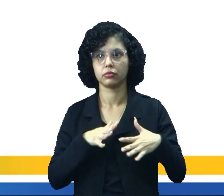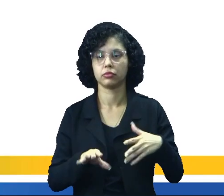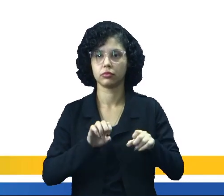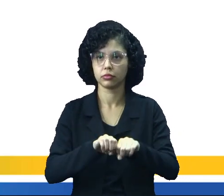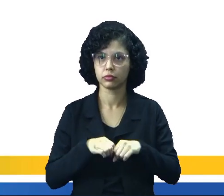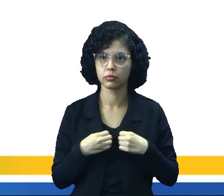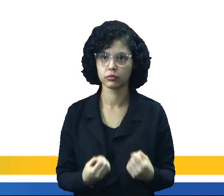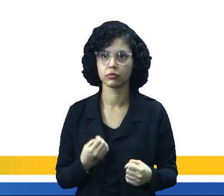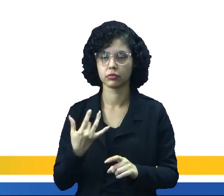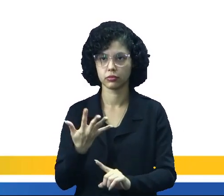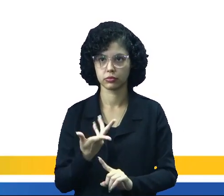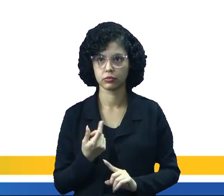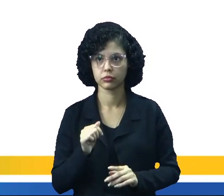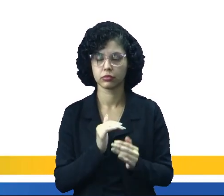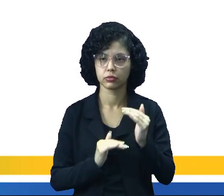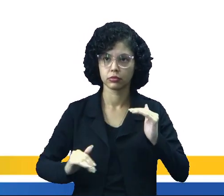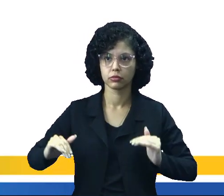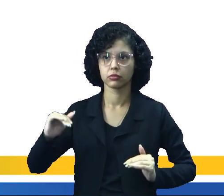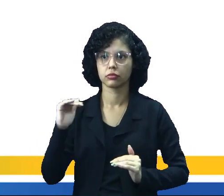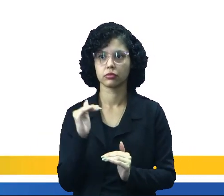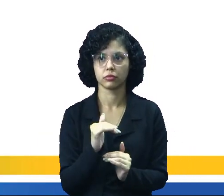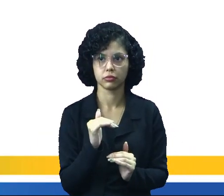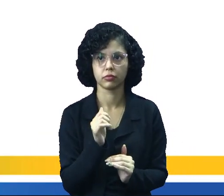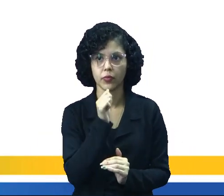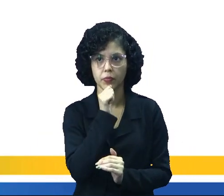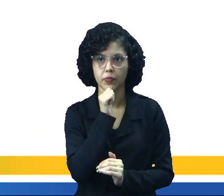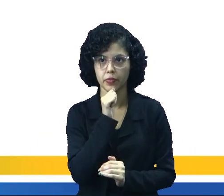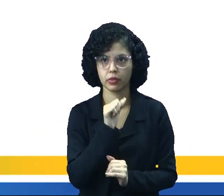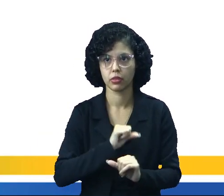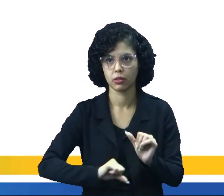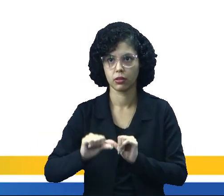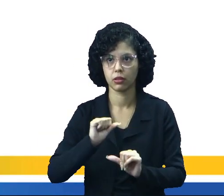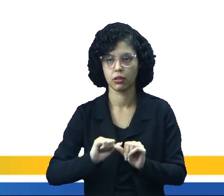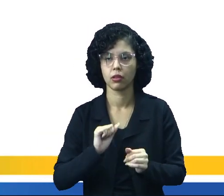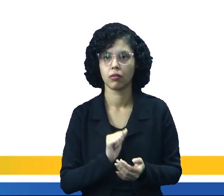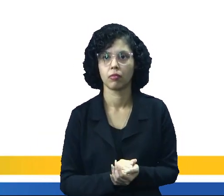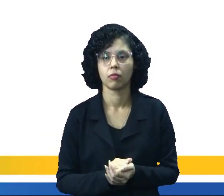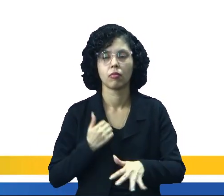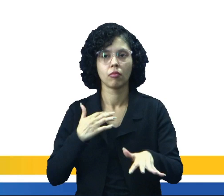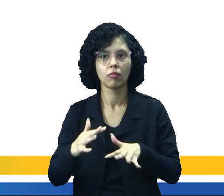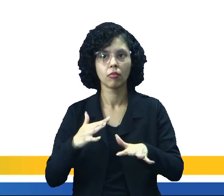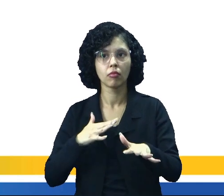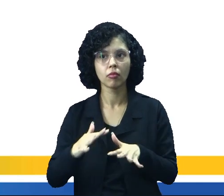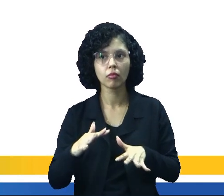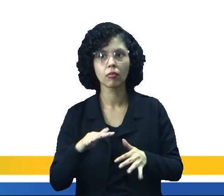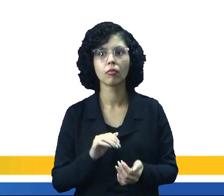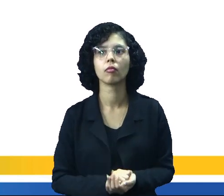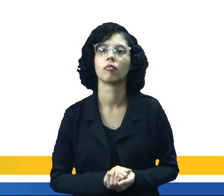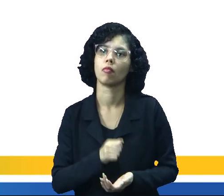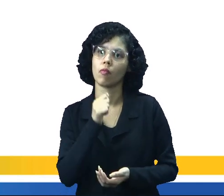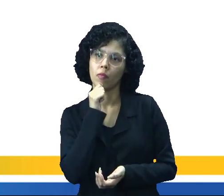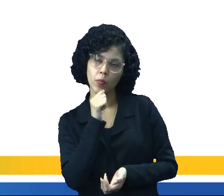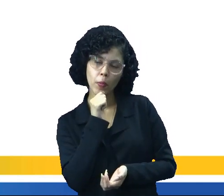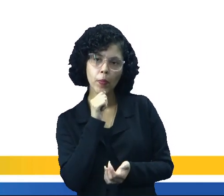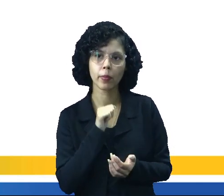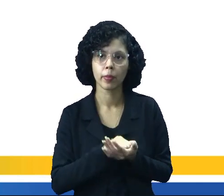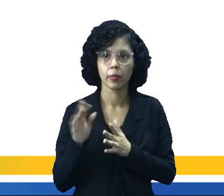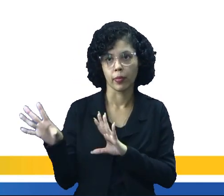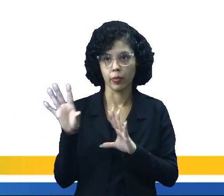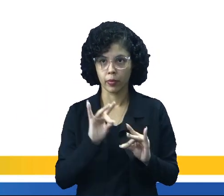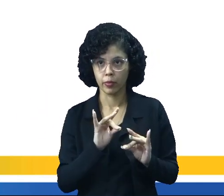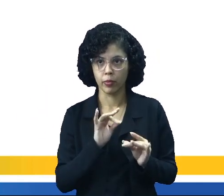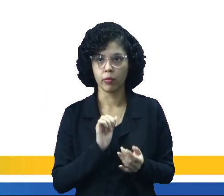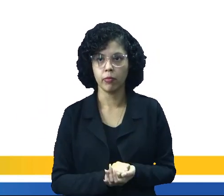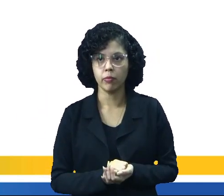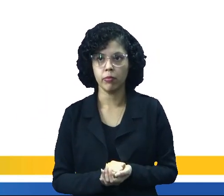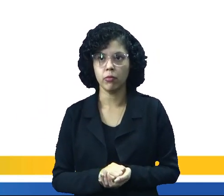de ruptura artística, ou seja, que se contrapõem a outros movimentos, sobretudo em relações